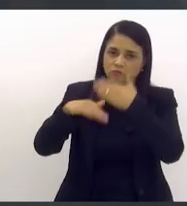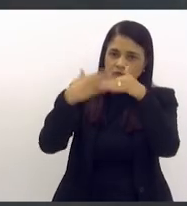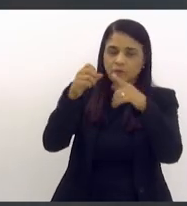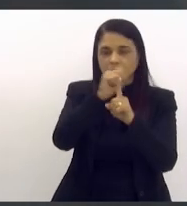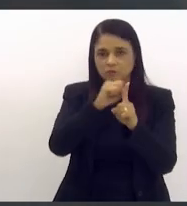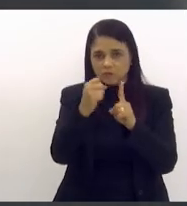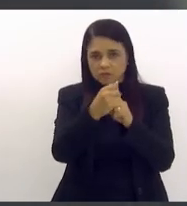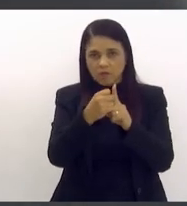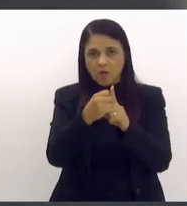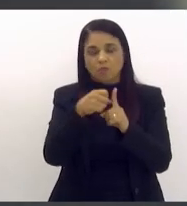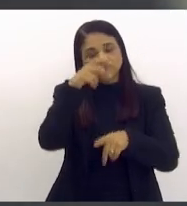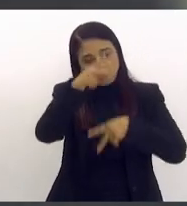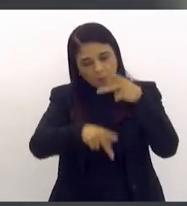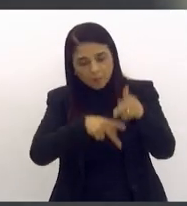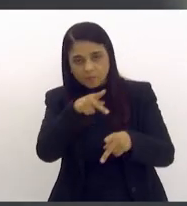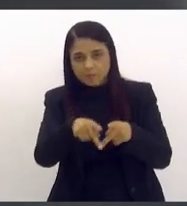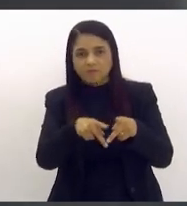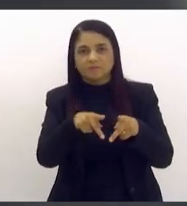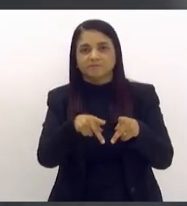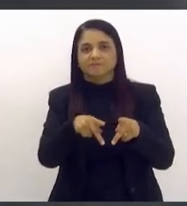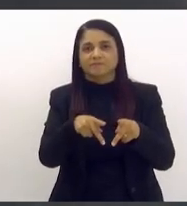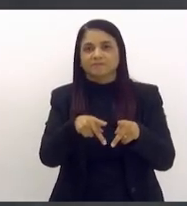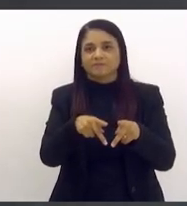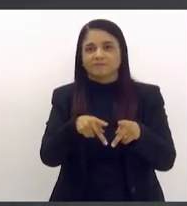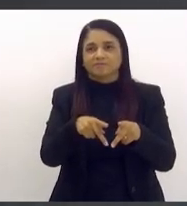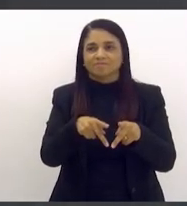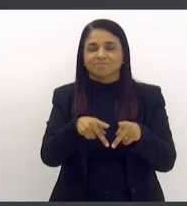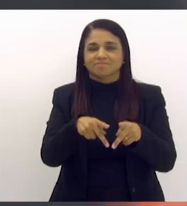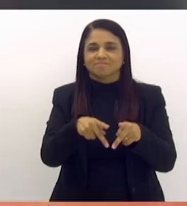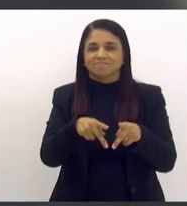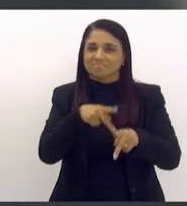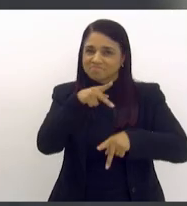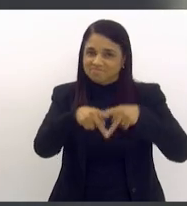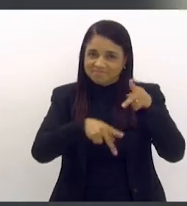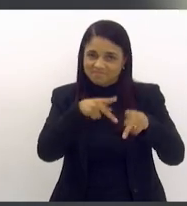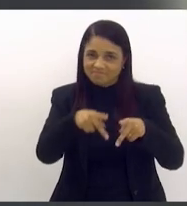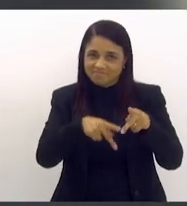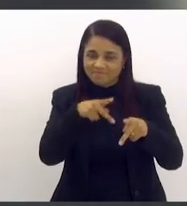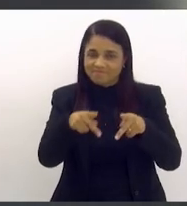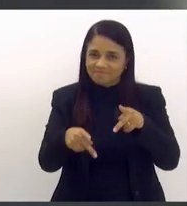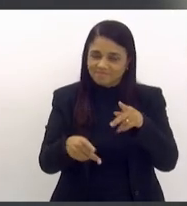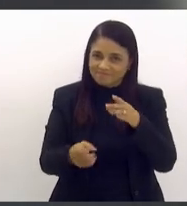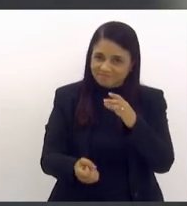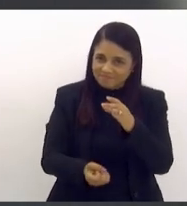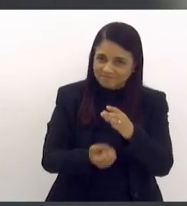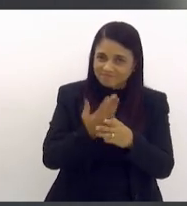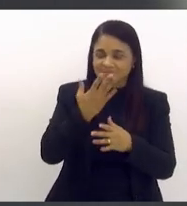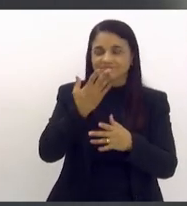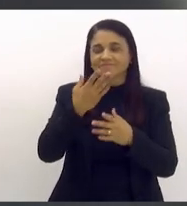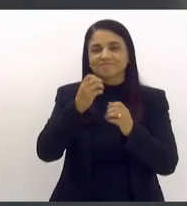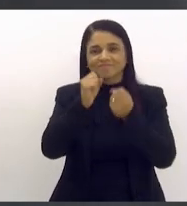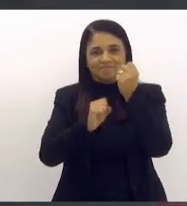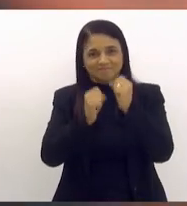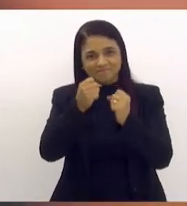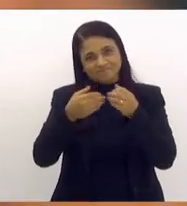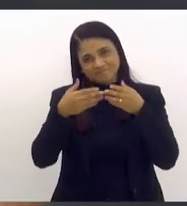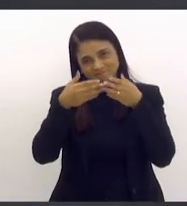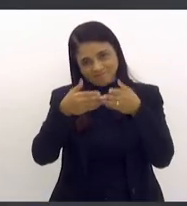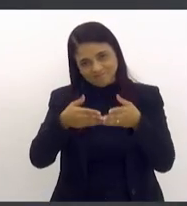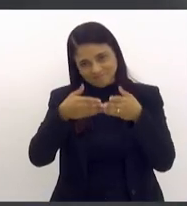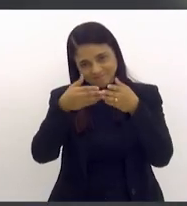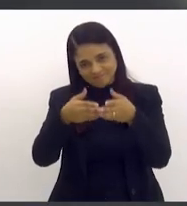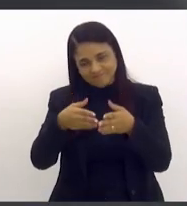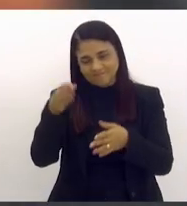Social pro nosso povo então uma grande um grande lançamento para a frente naval da indústria